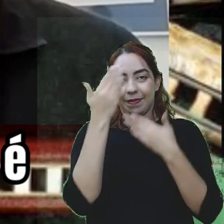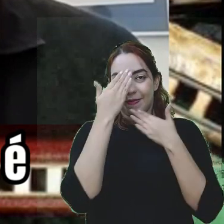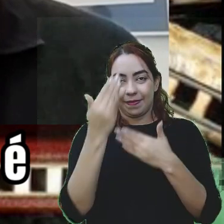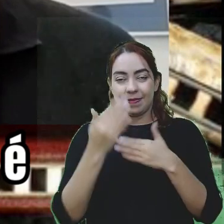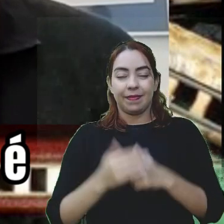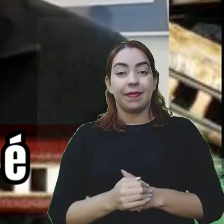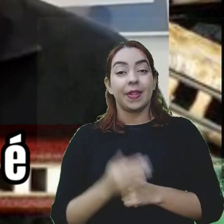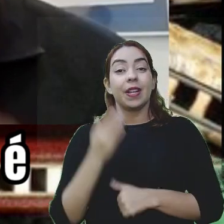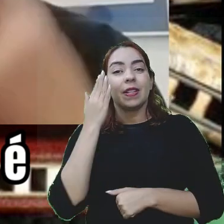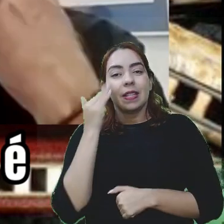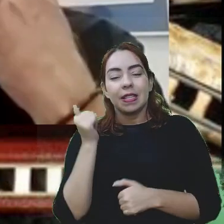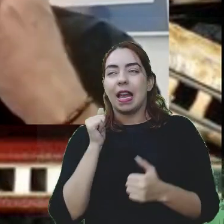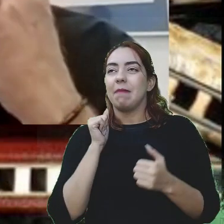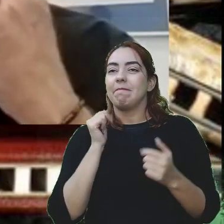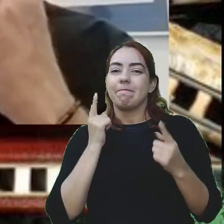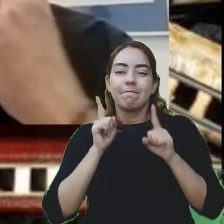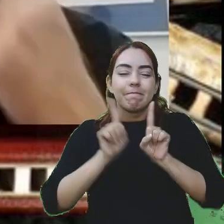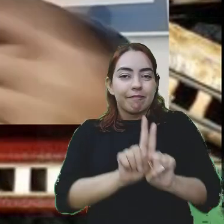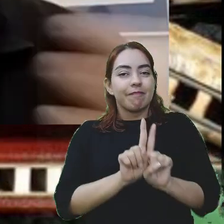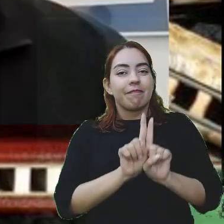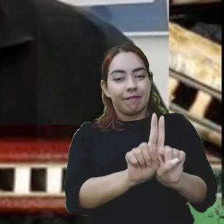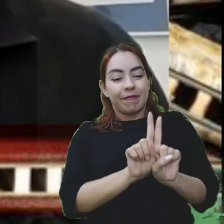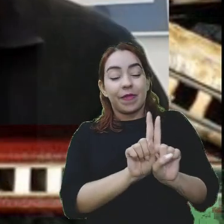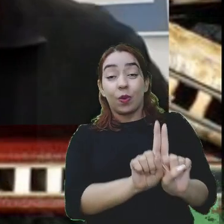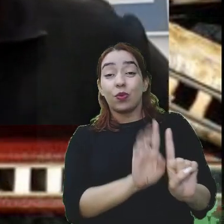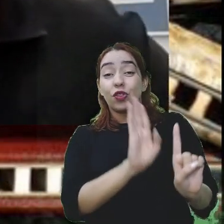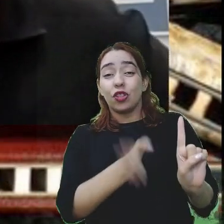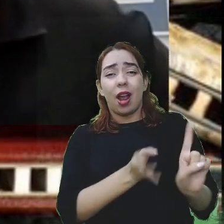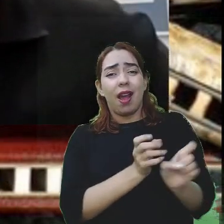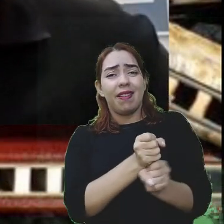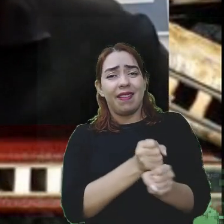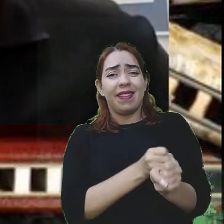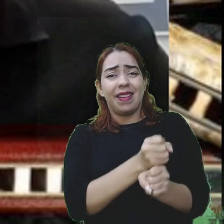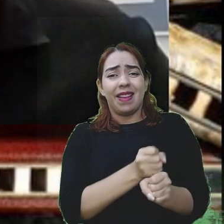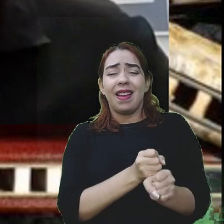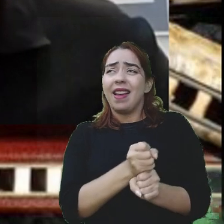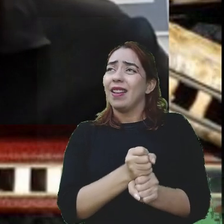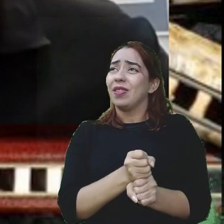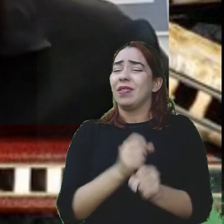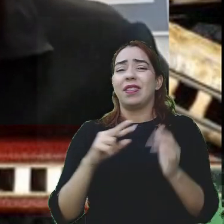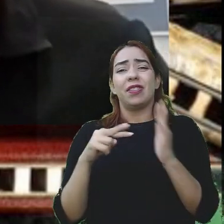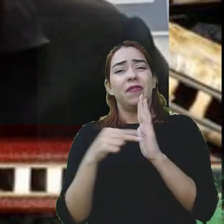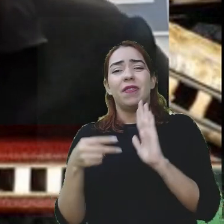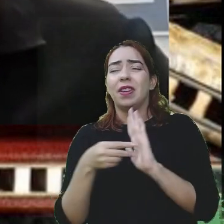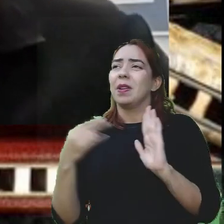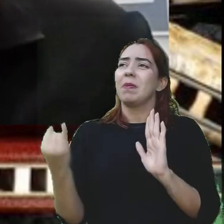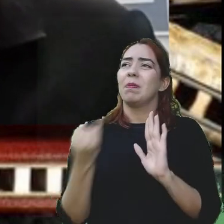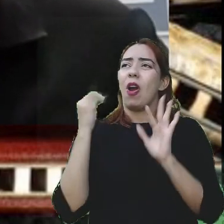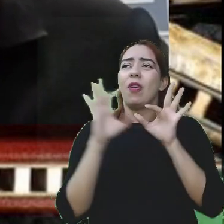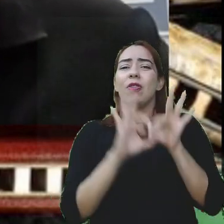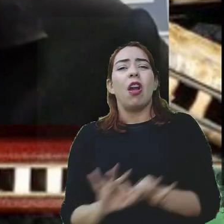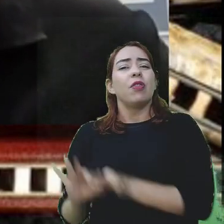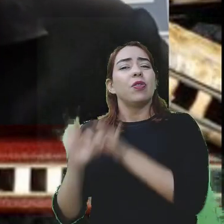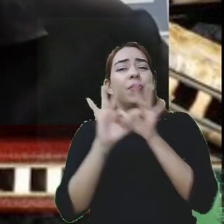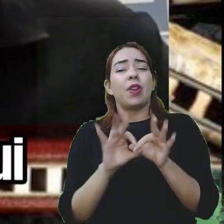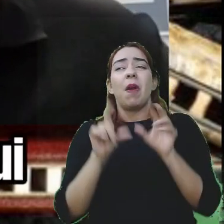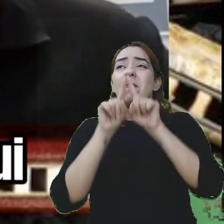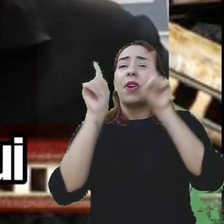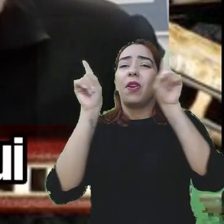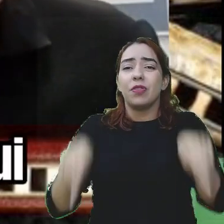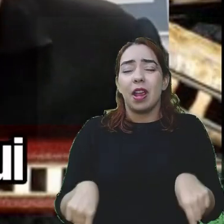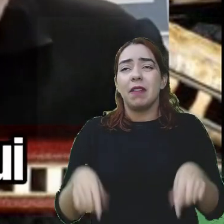está junto sempre. Tudo isso que a gente falou hoje, essa importância de estar junto, de desenvolver. Porque,